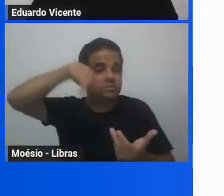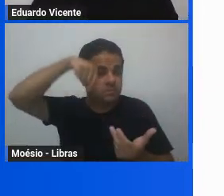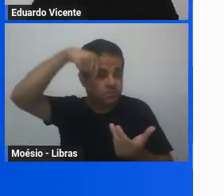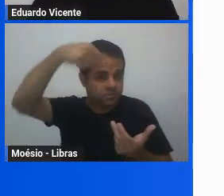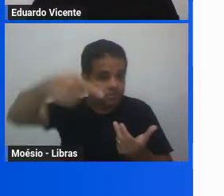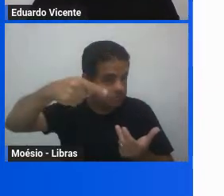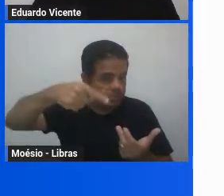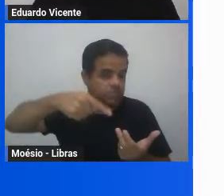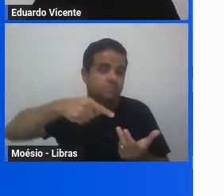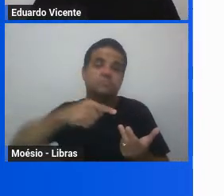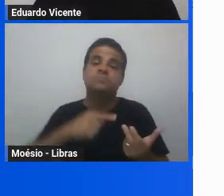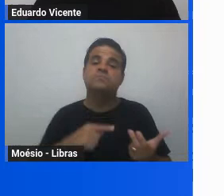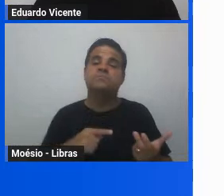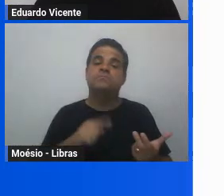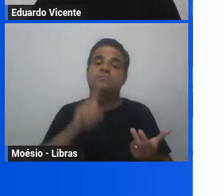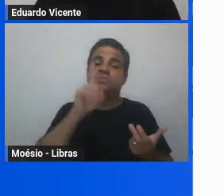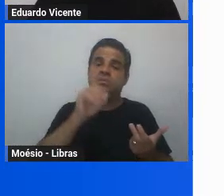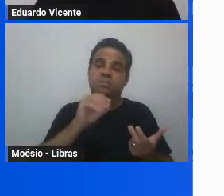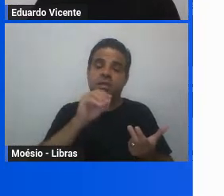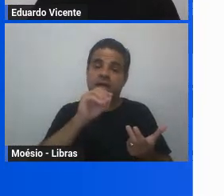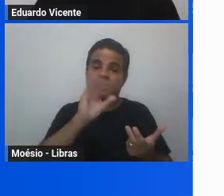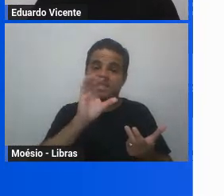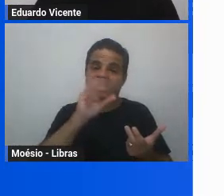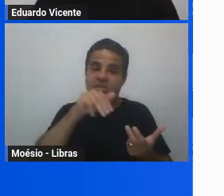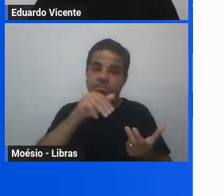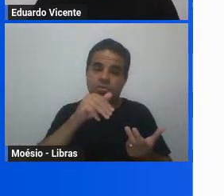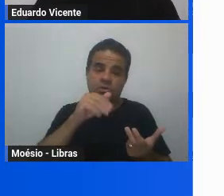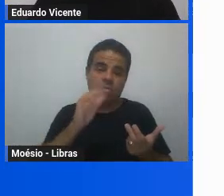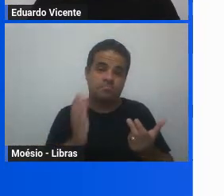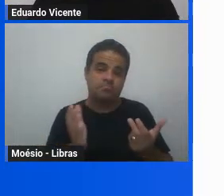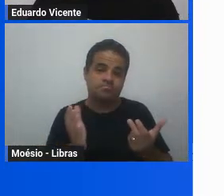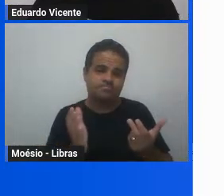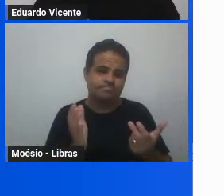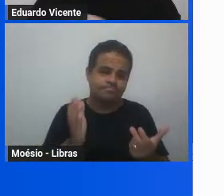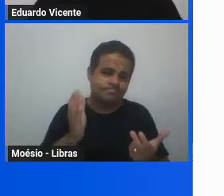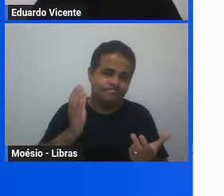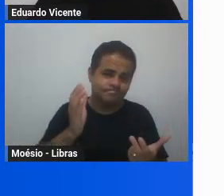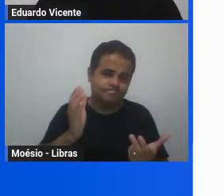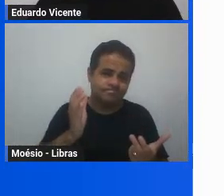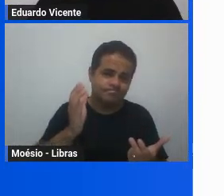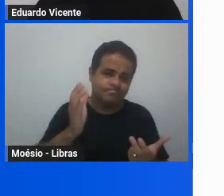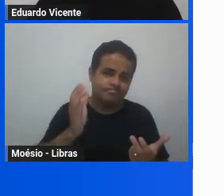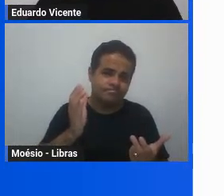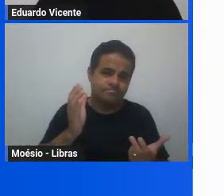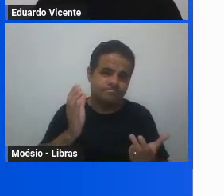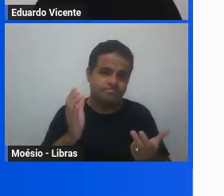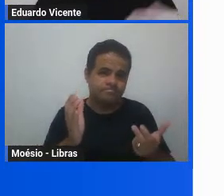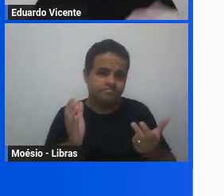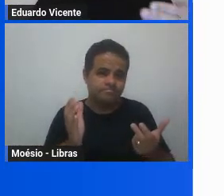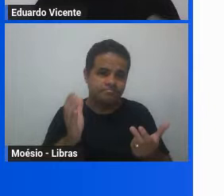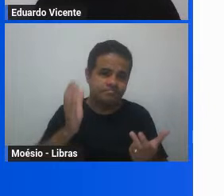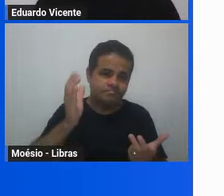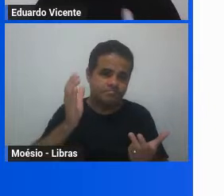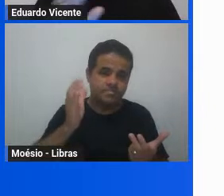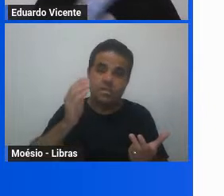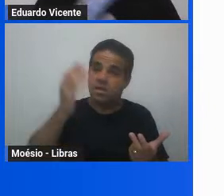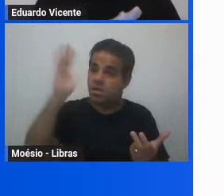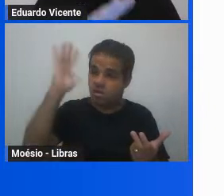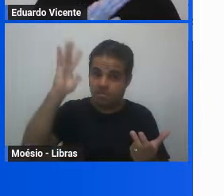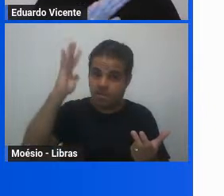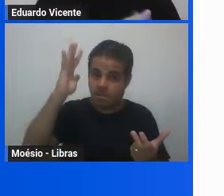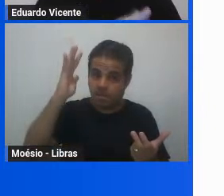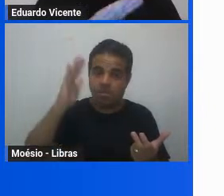Posiciono a criança cerca de 10 centímetros para baixo, ou seja, levemente inclinada, e com a outra mão,